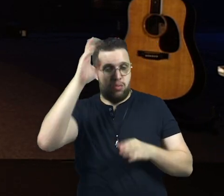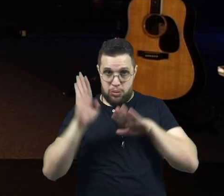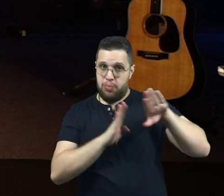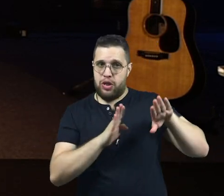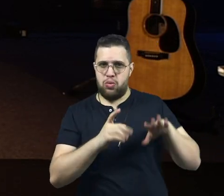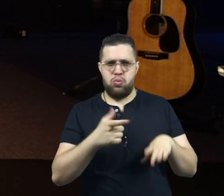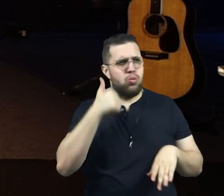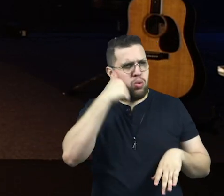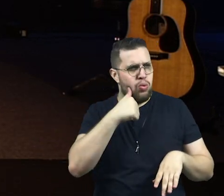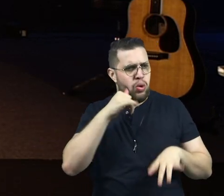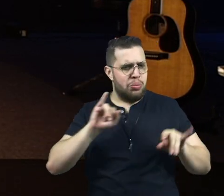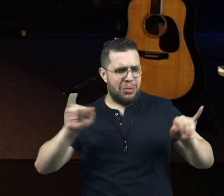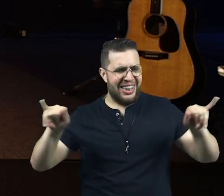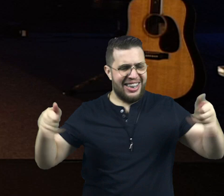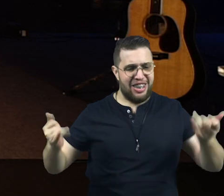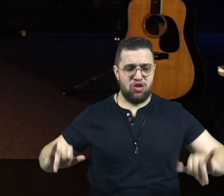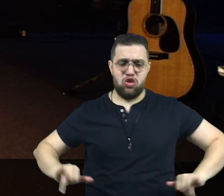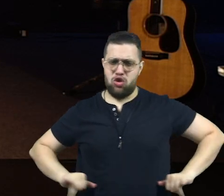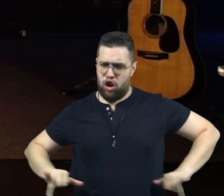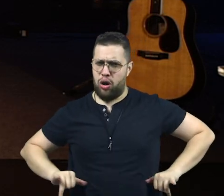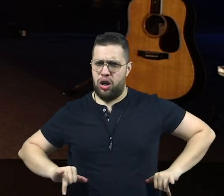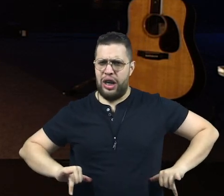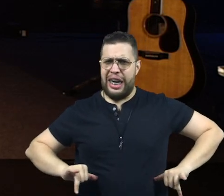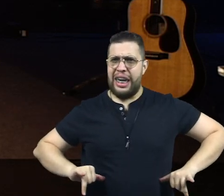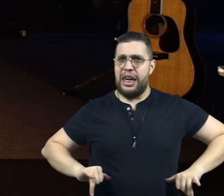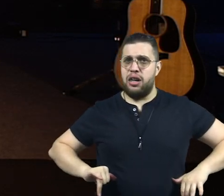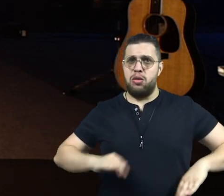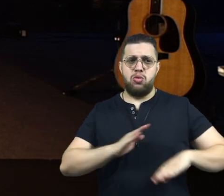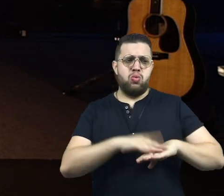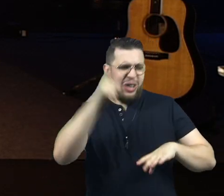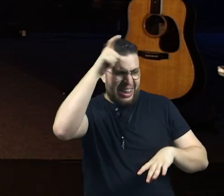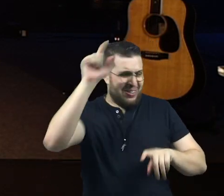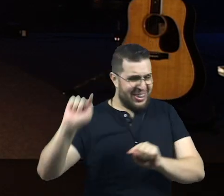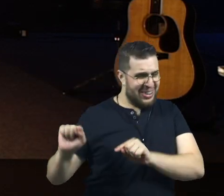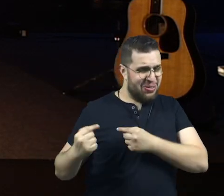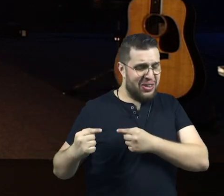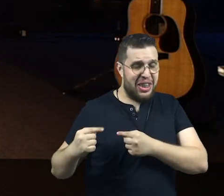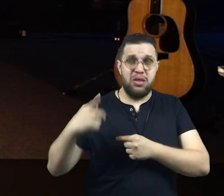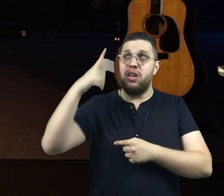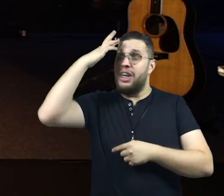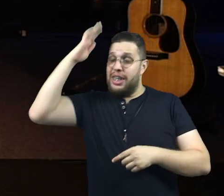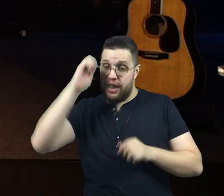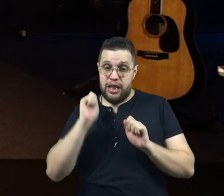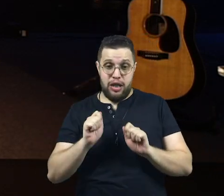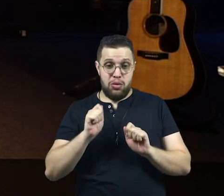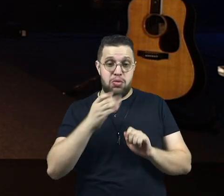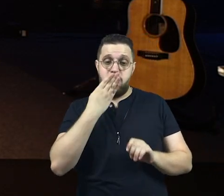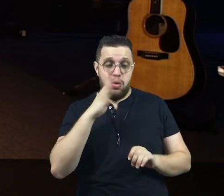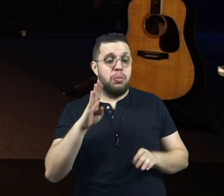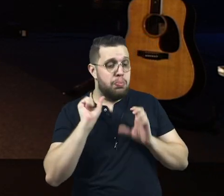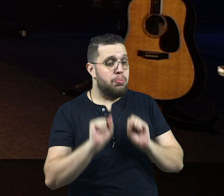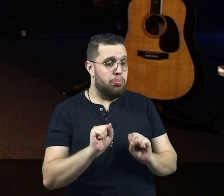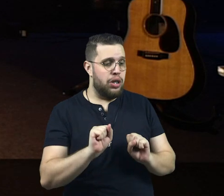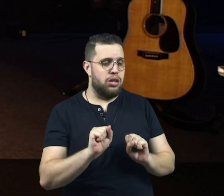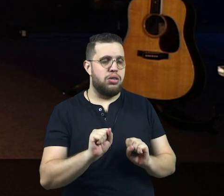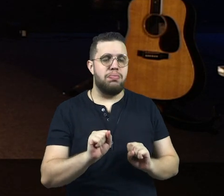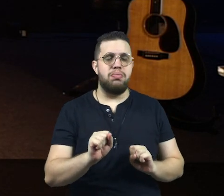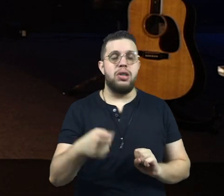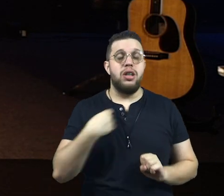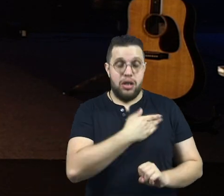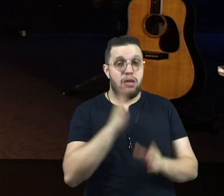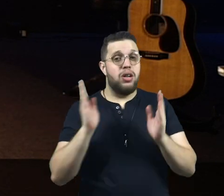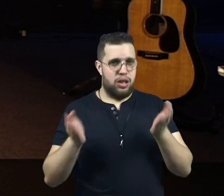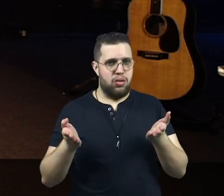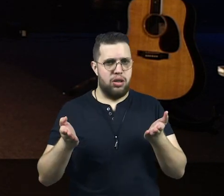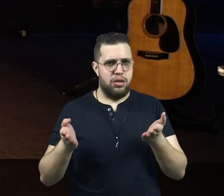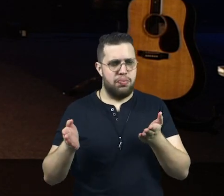está acontecendo no mundo é permissão de Deus. E eu te convido a olhar com essa ótica, de que Deus muitas